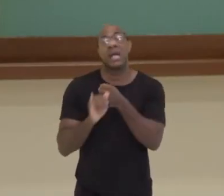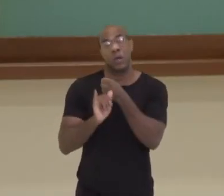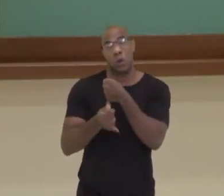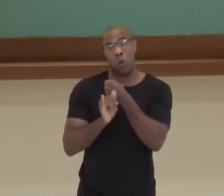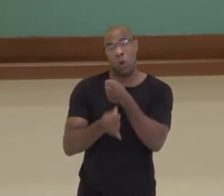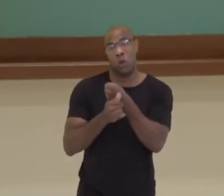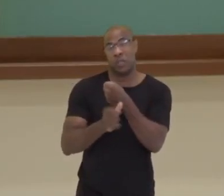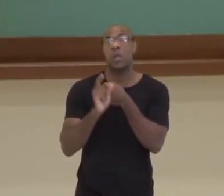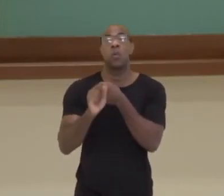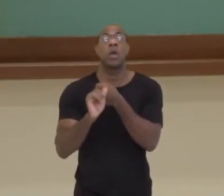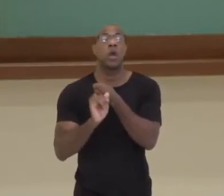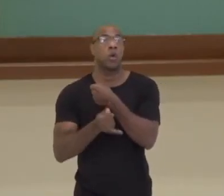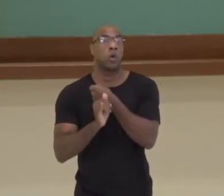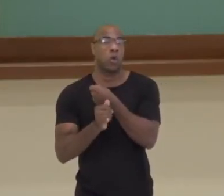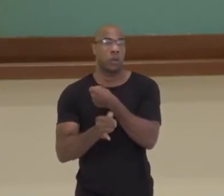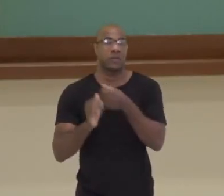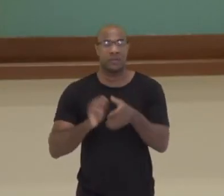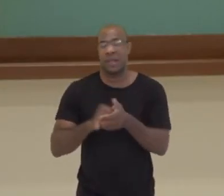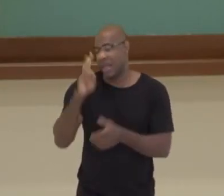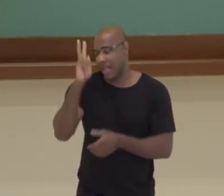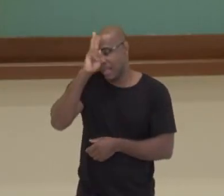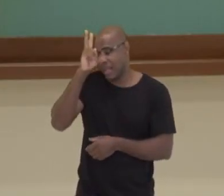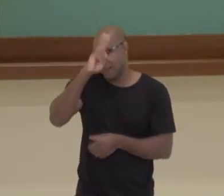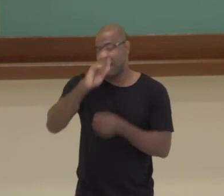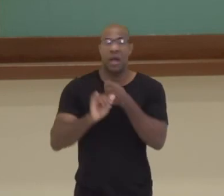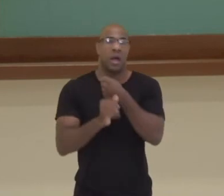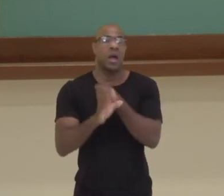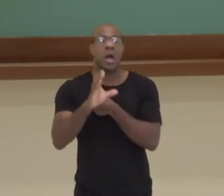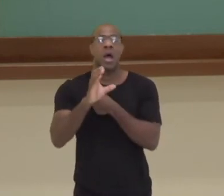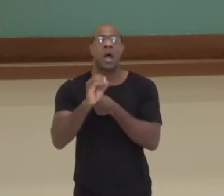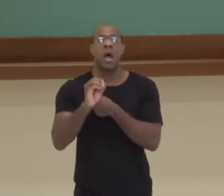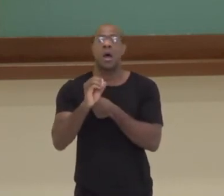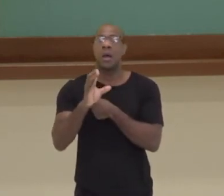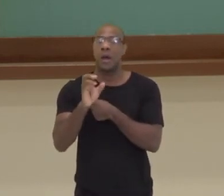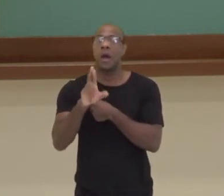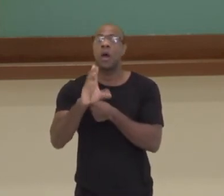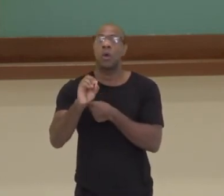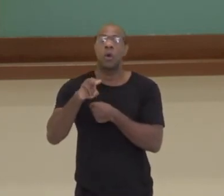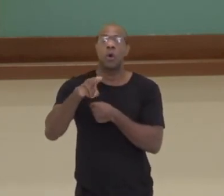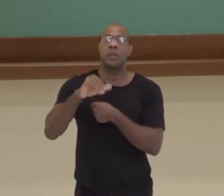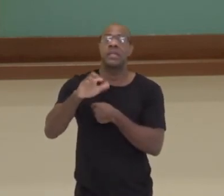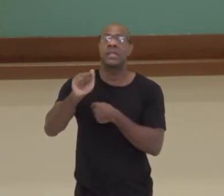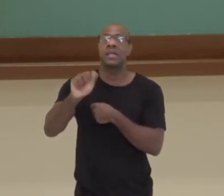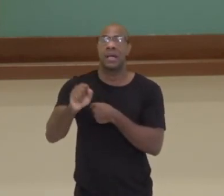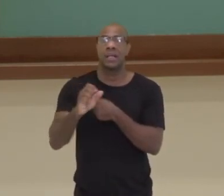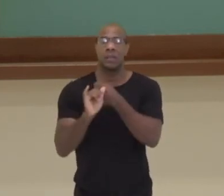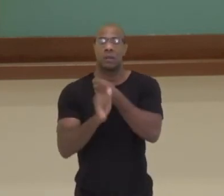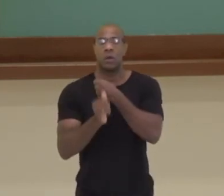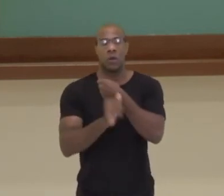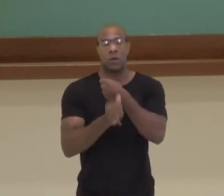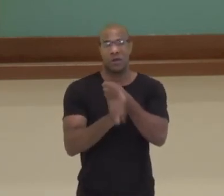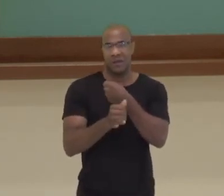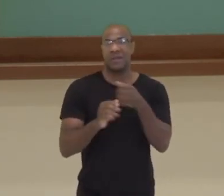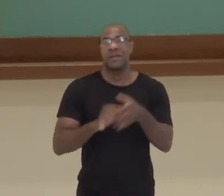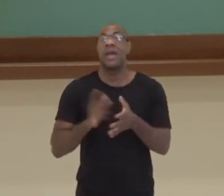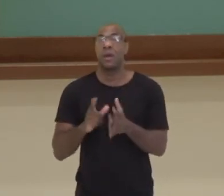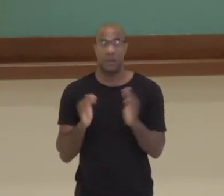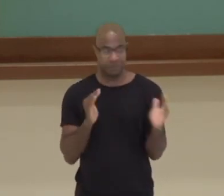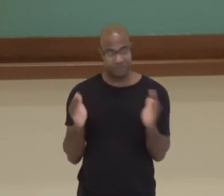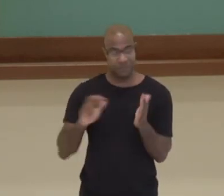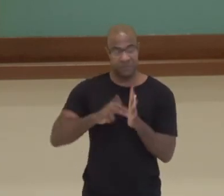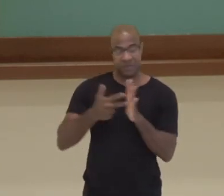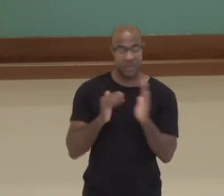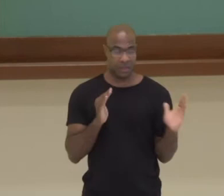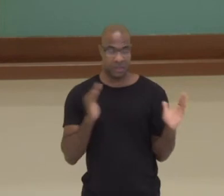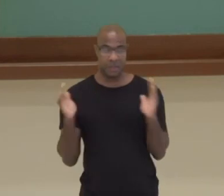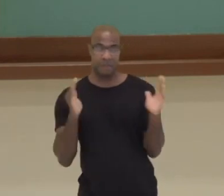Então, crônica, vamos recordar, galerinha, o que vem? Vem do nome Cronos, que significa tempo.